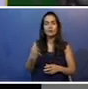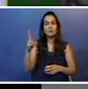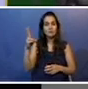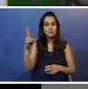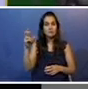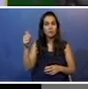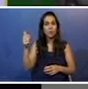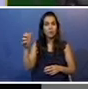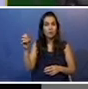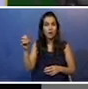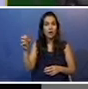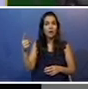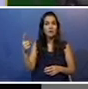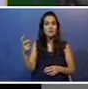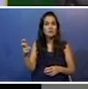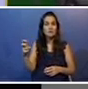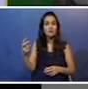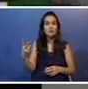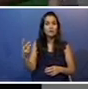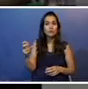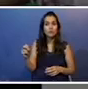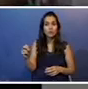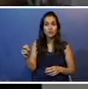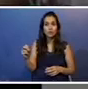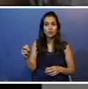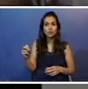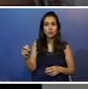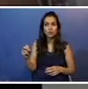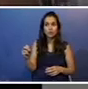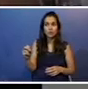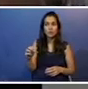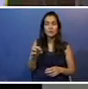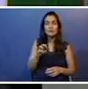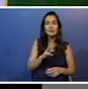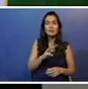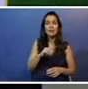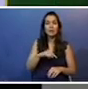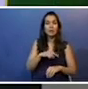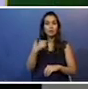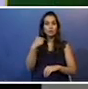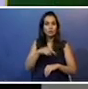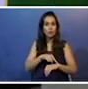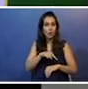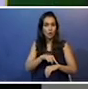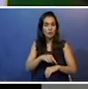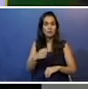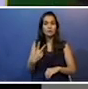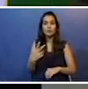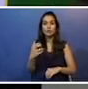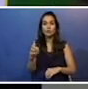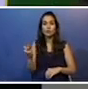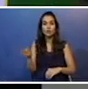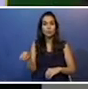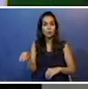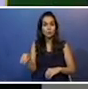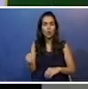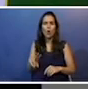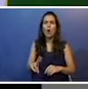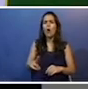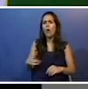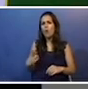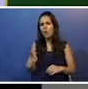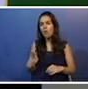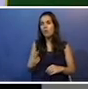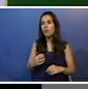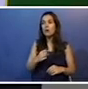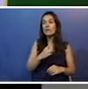5, 10, 15, 20. 3 horas e 20 minutos. Ou 15 horas